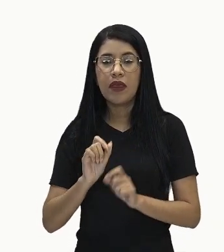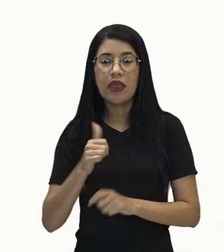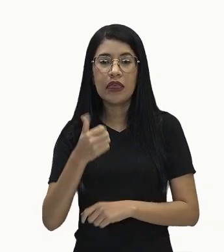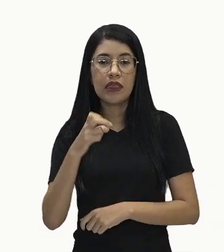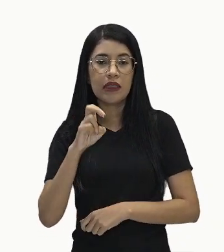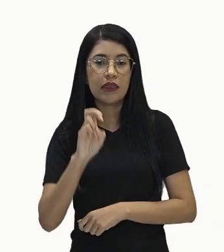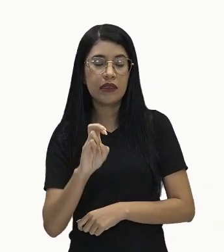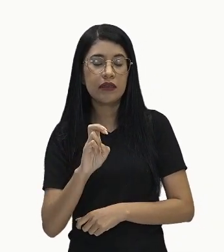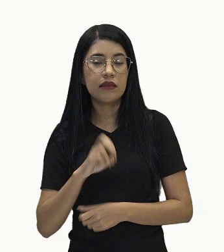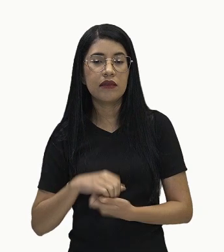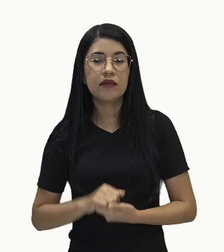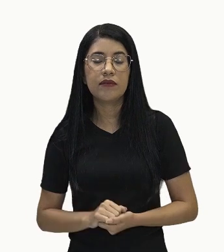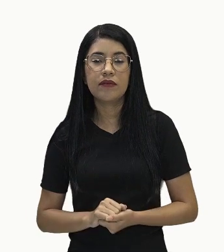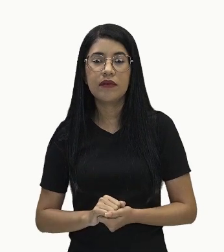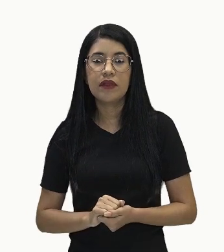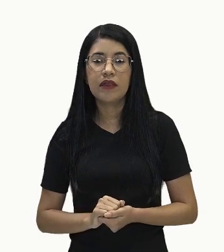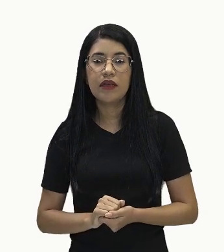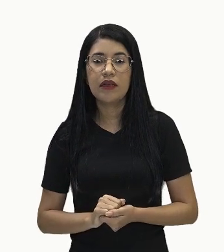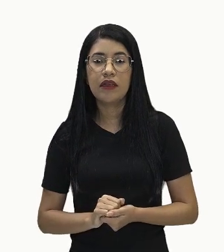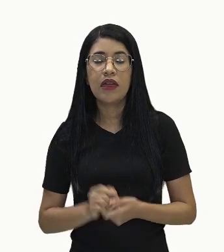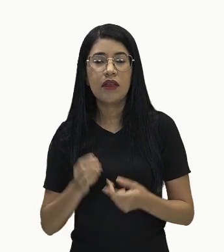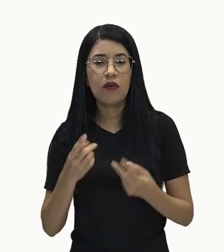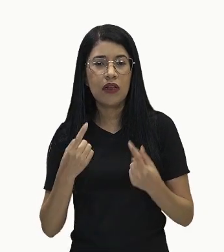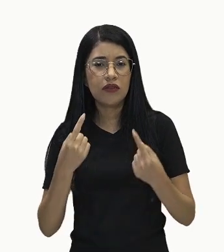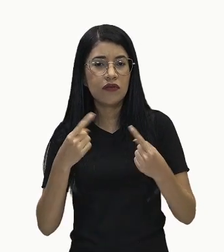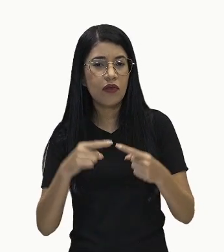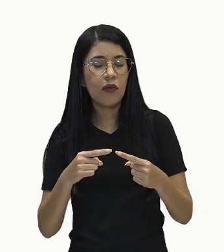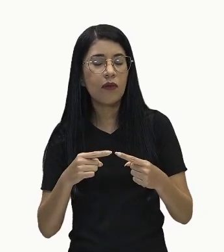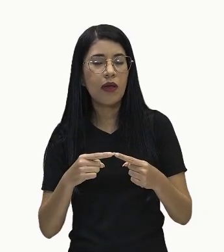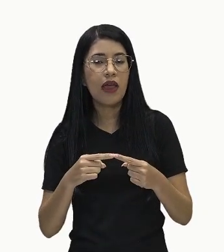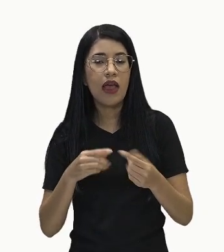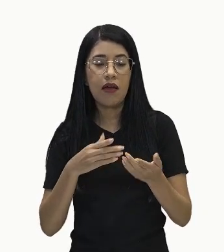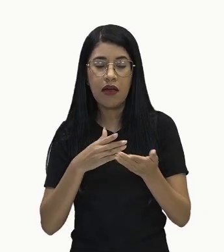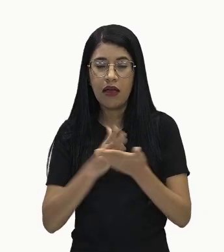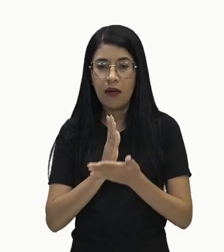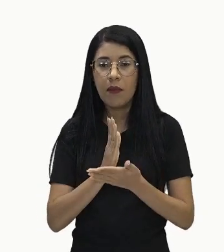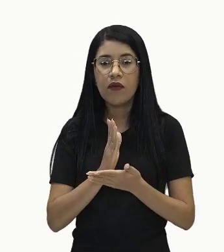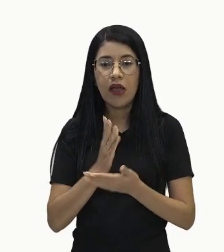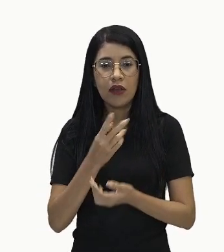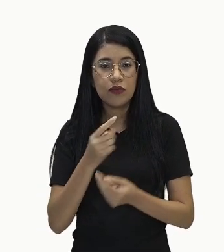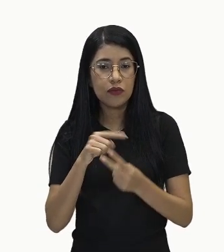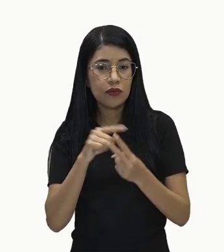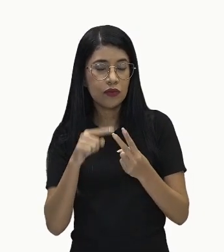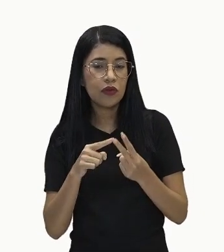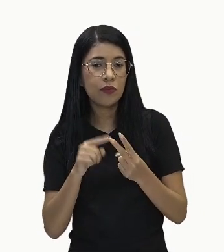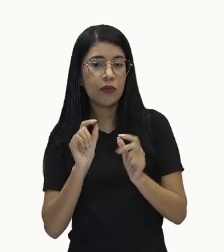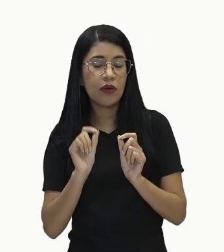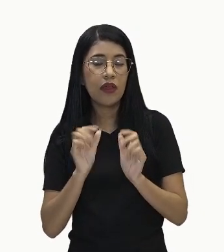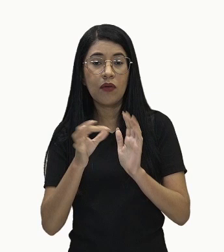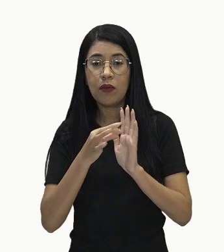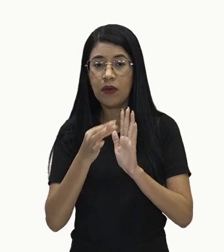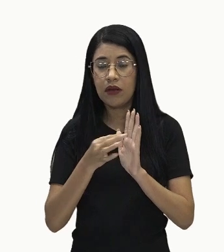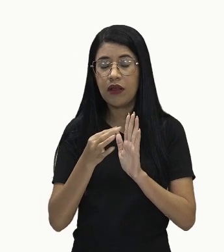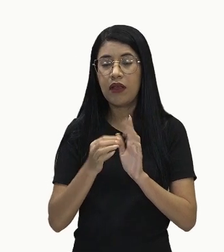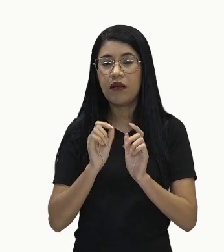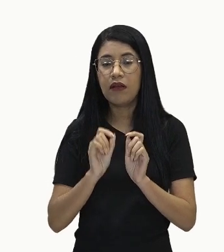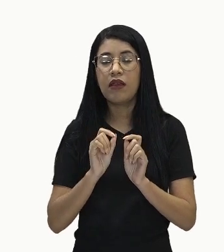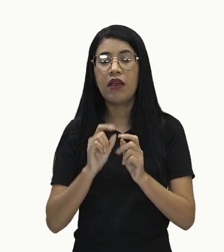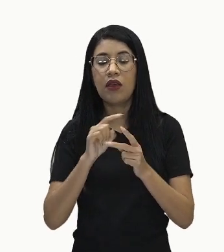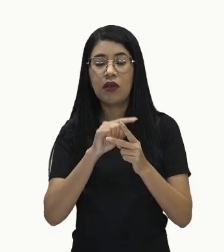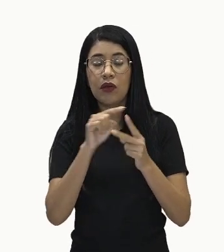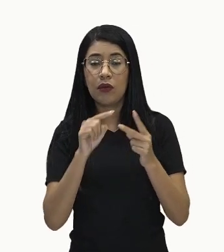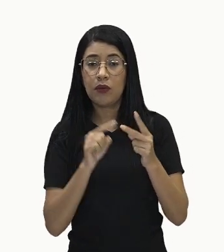Aí, calculou tudo isso aqui. Obteve-se a média. Qual foi a média de Paulo? 15. Então, eles empataram